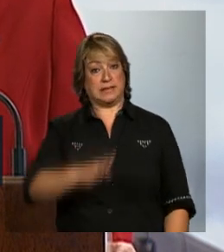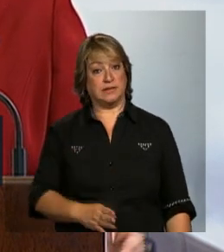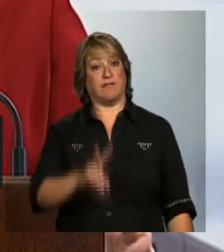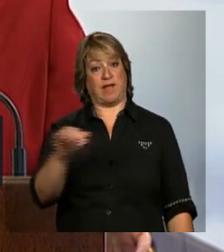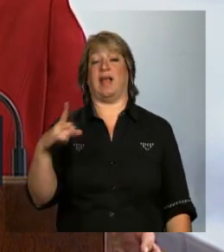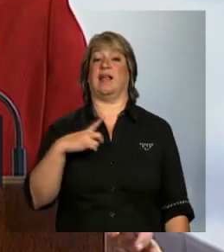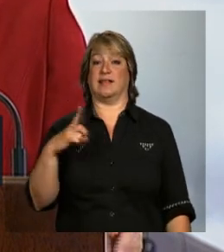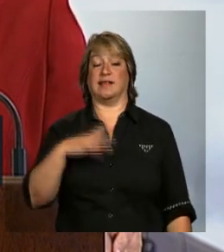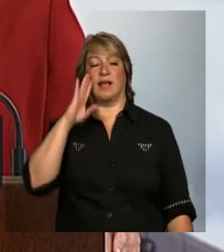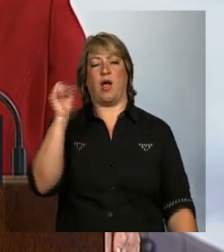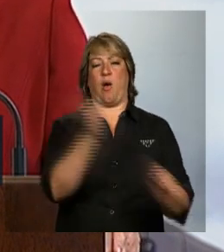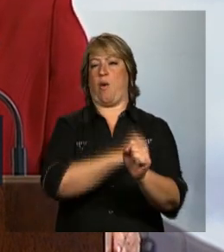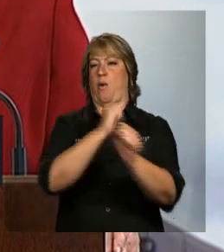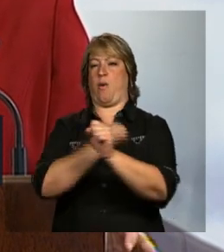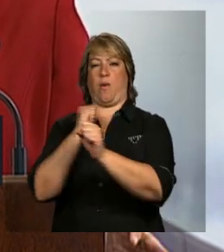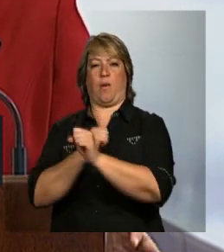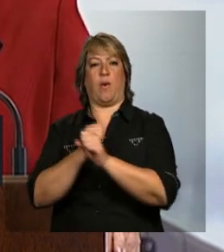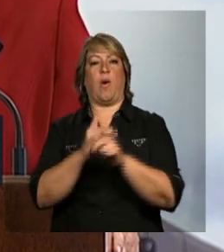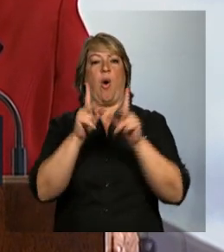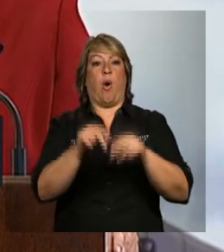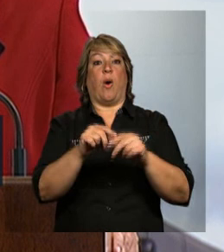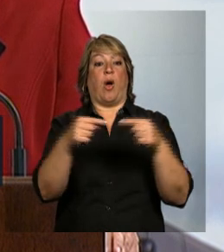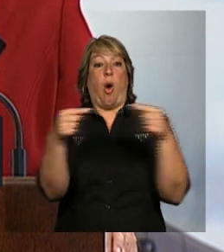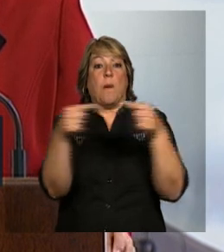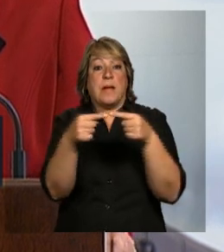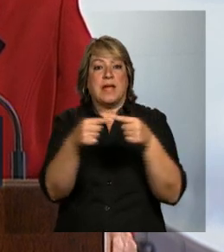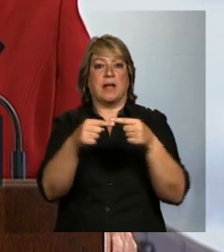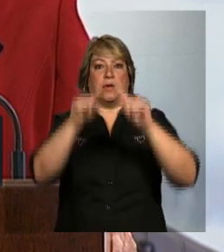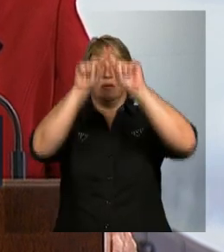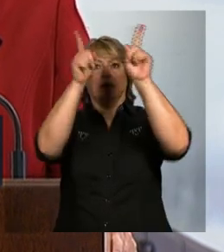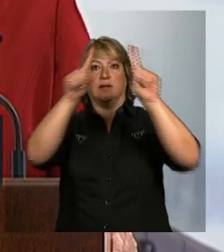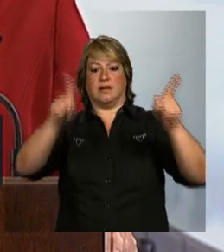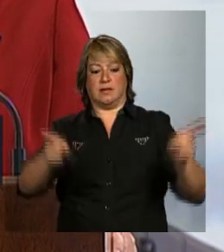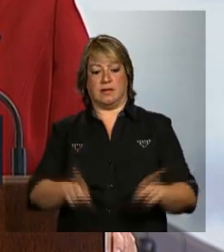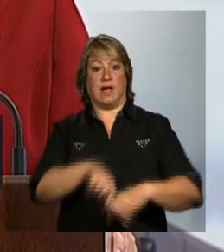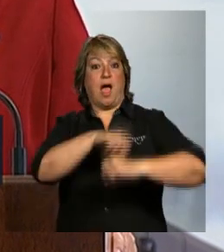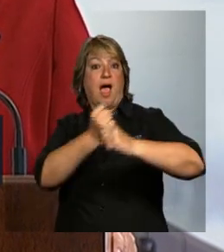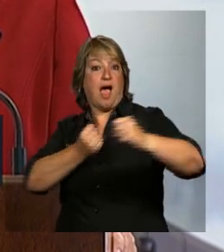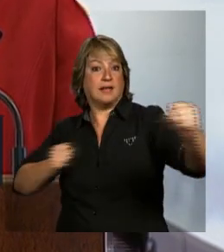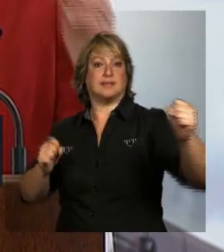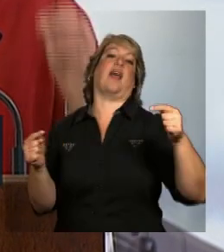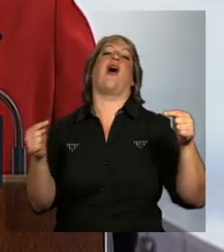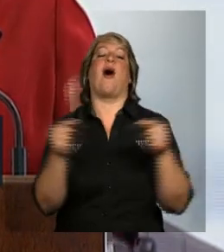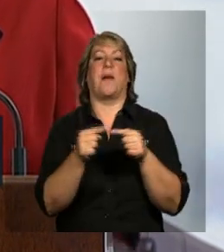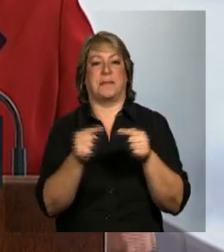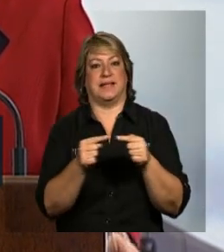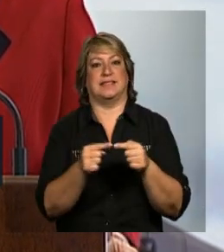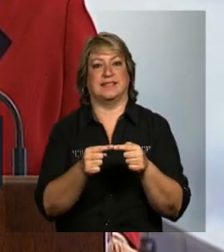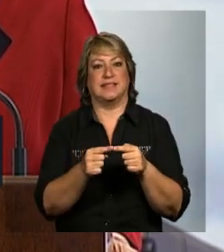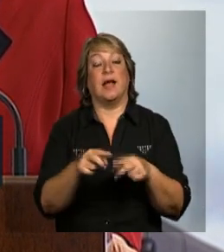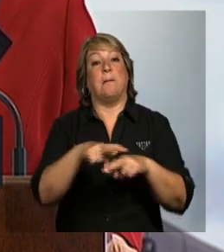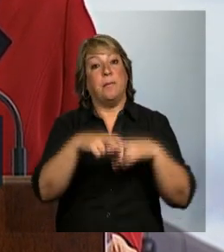Finalmente uma infraestrutura compatível com seu tamanho por isso nós propusemos